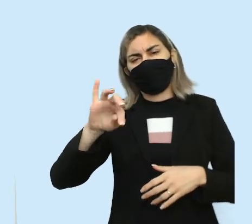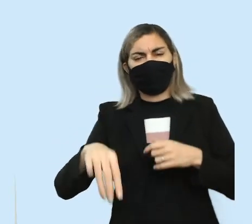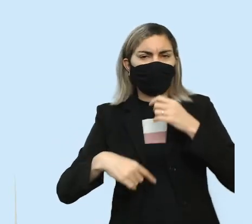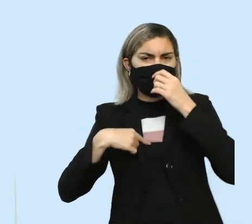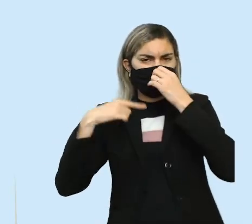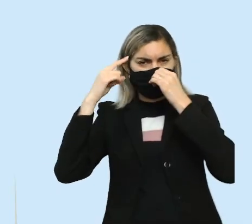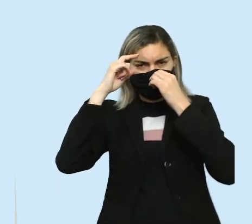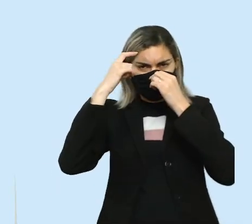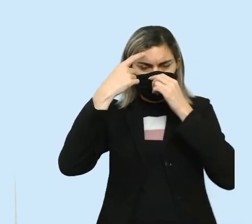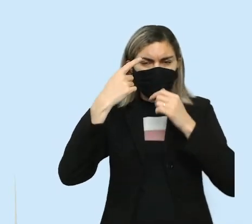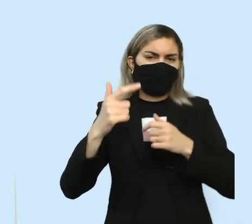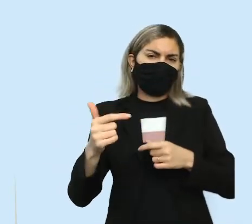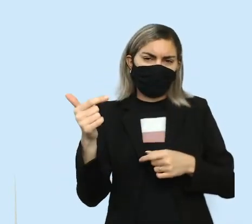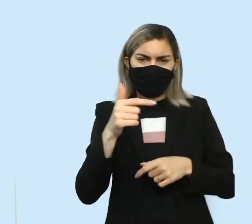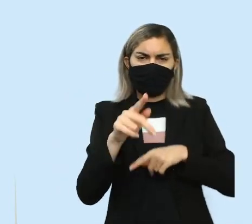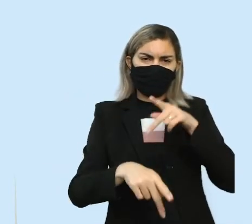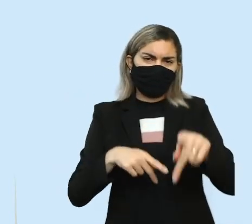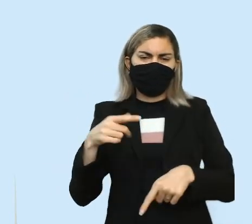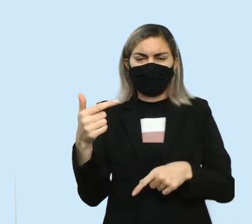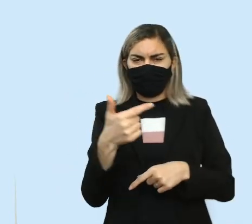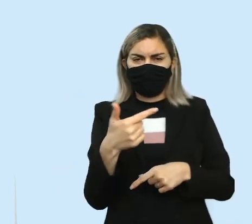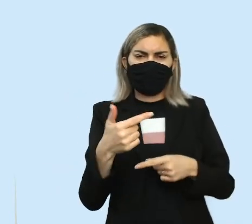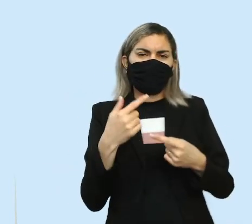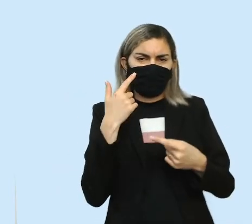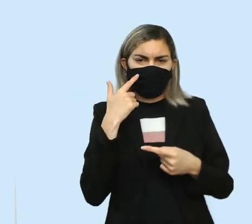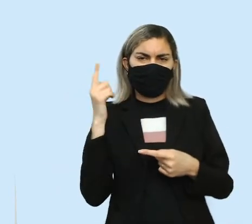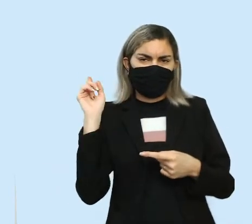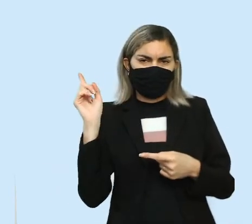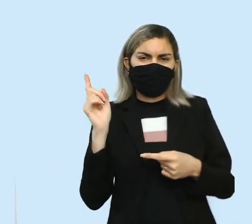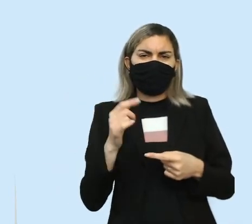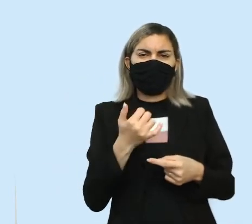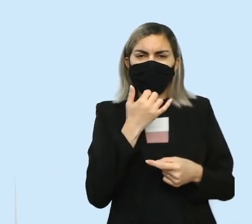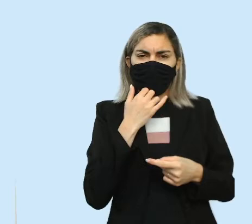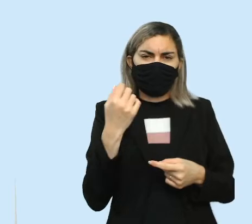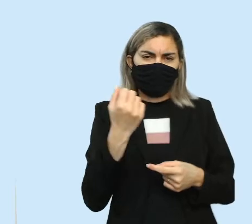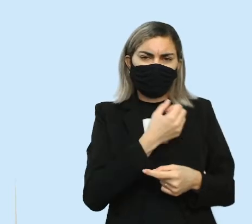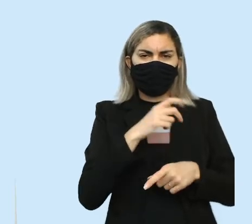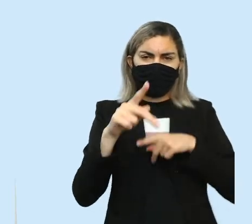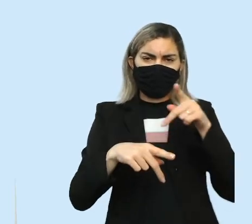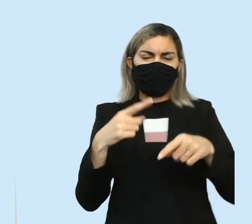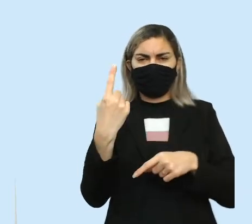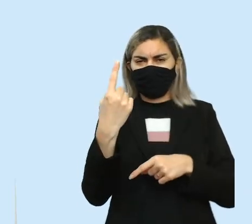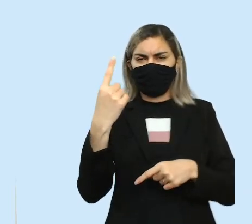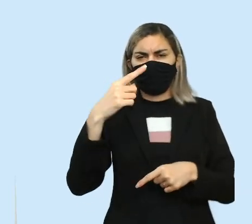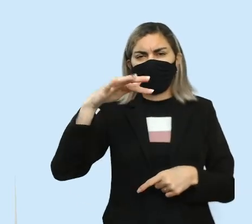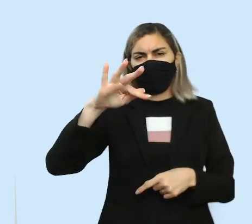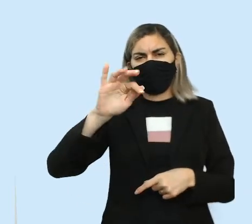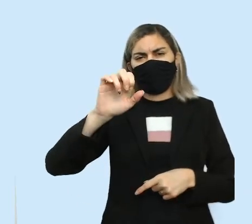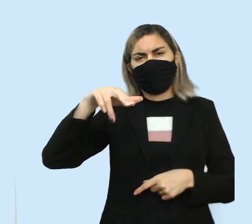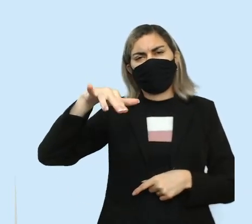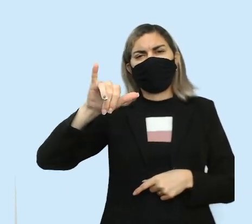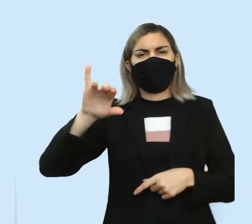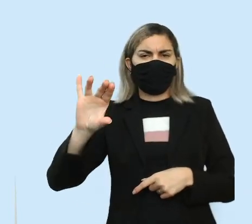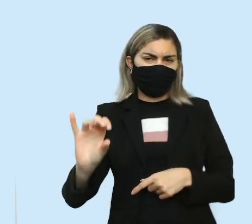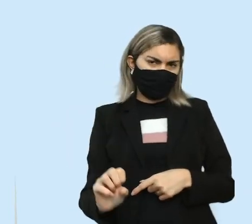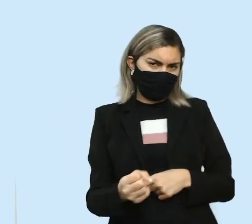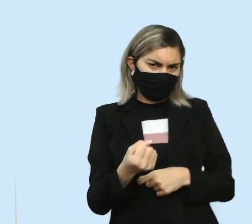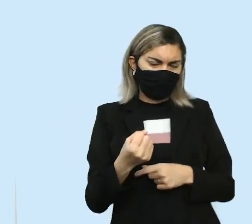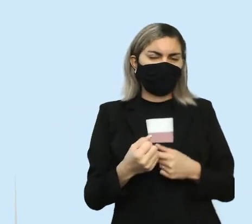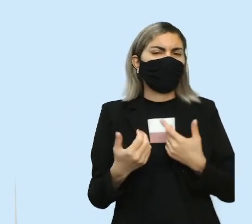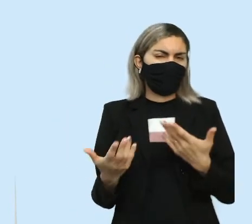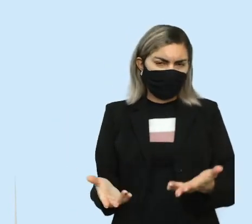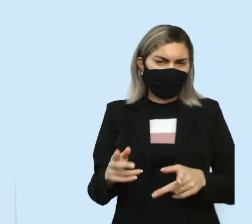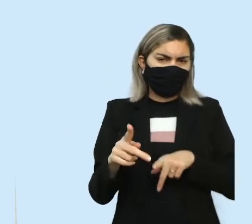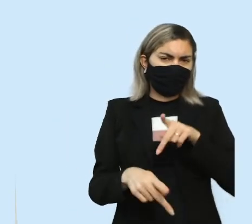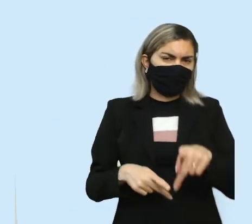dúvida que será o povo 2, tá? Que seria aqui o nosso, desculpa, povo 1, os fenícios. Tá? Não tenho a menor dúvida que seria tratado